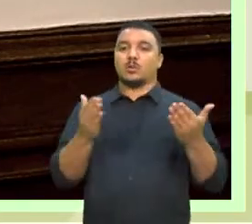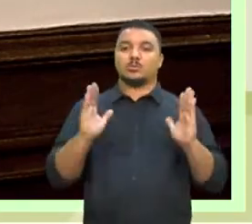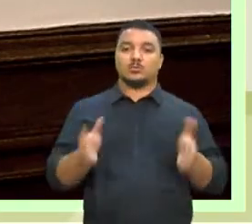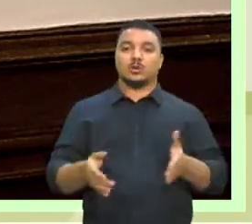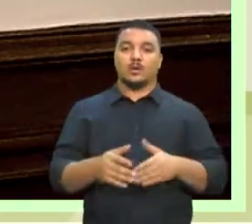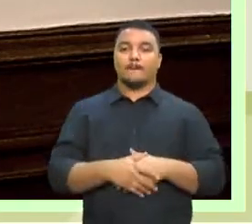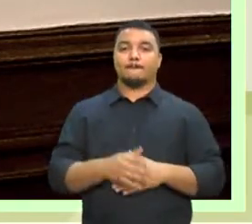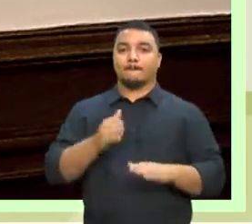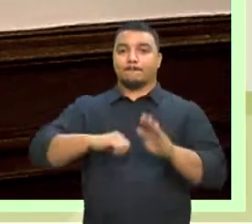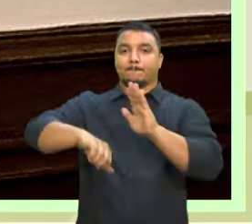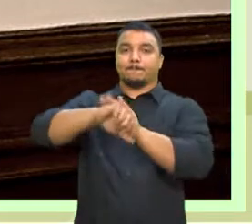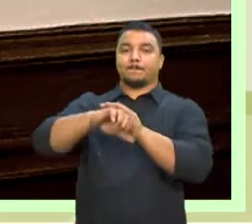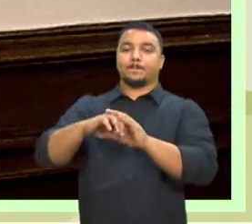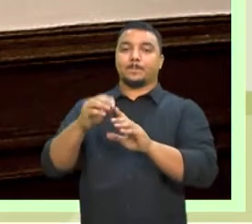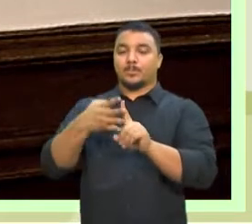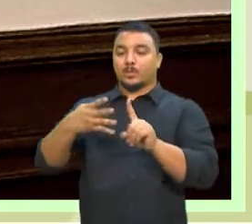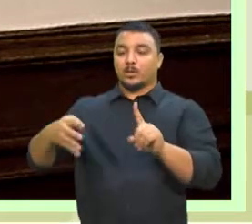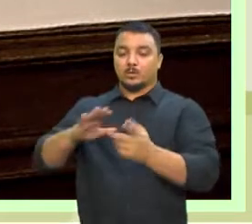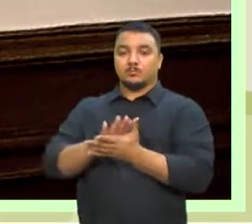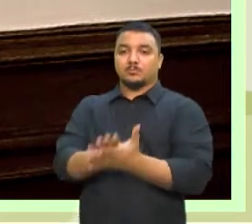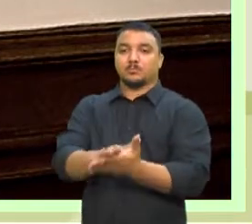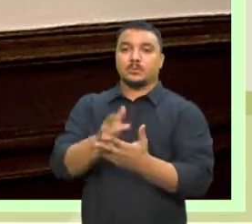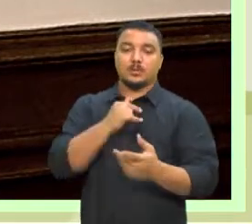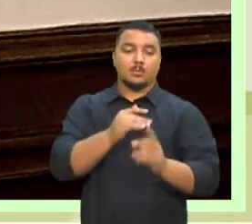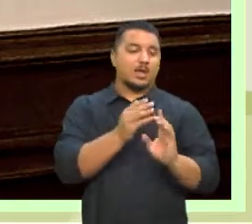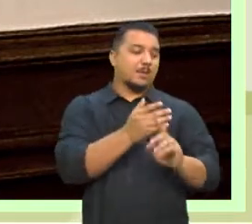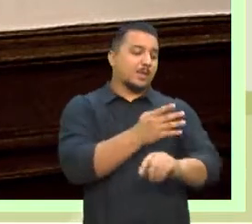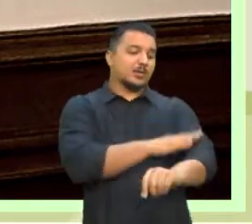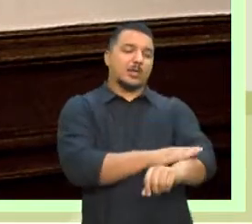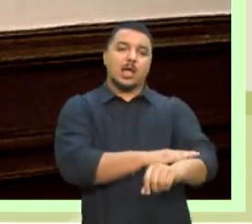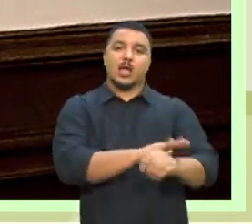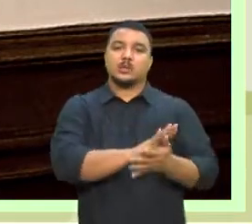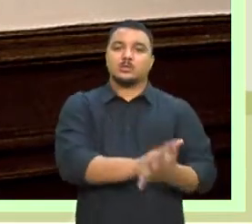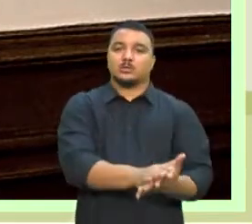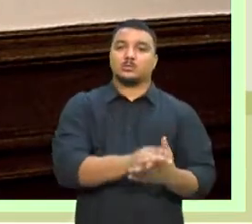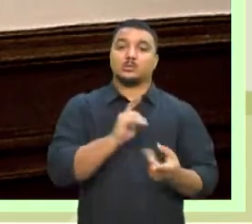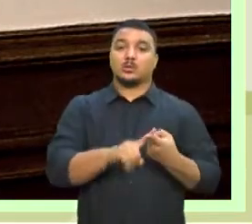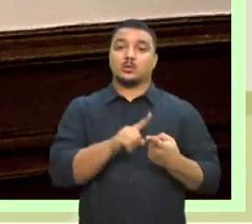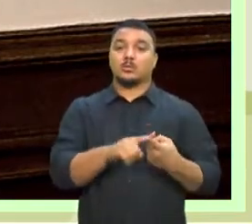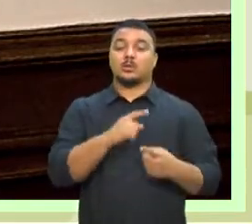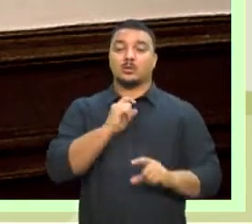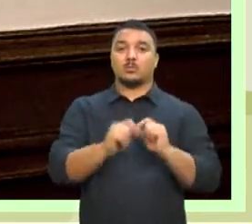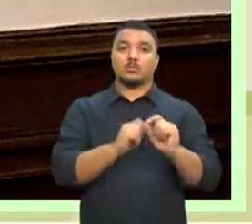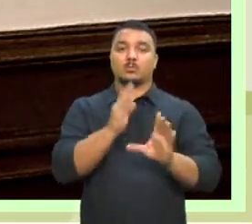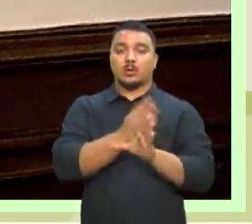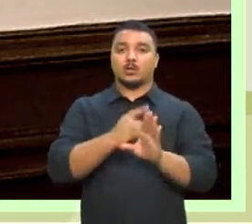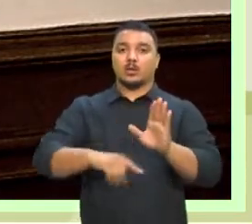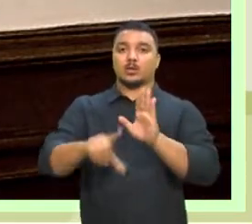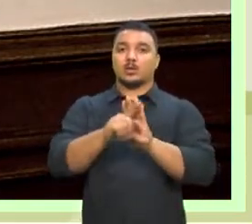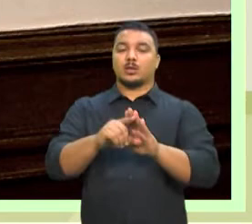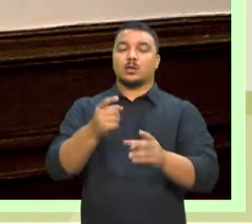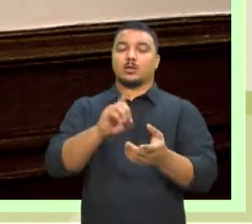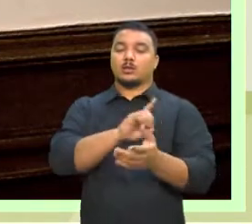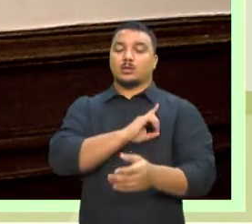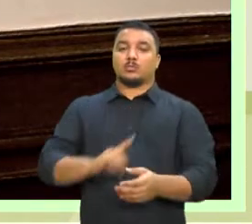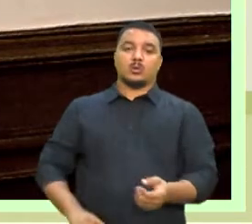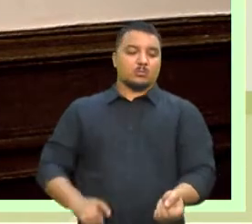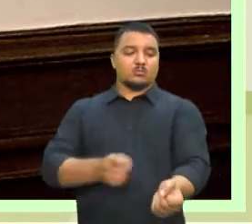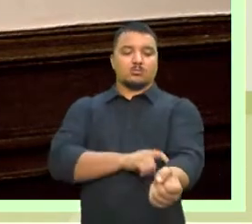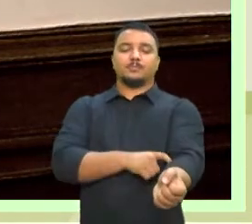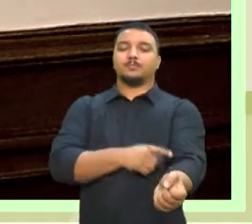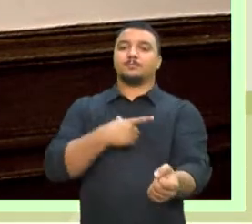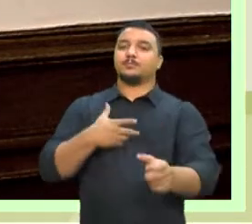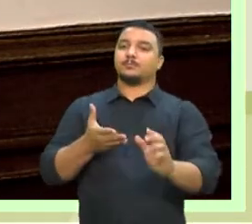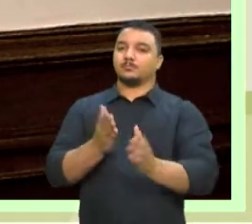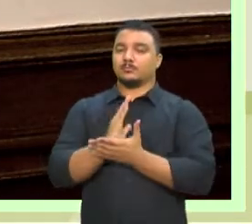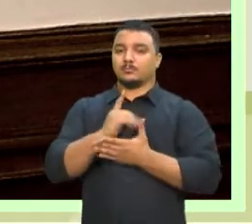o crime de LGBTfobia ao crime de racismo, e tem agora reforçada pela lei do deputado Elmano, publicada e sancionada pelo